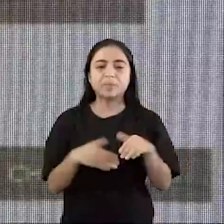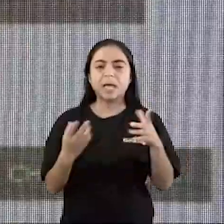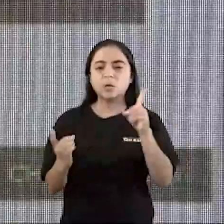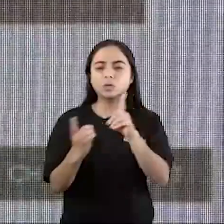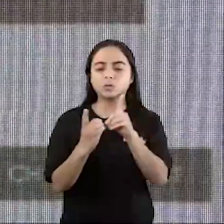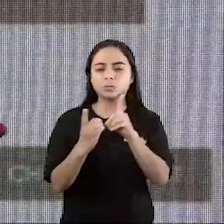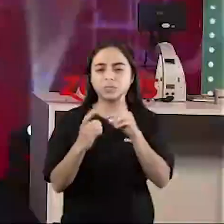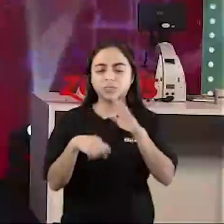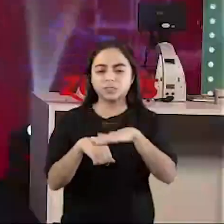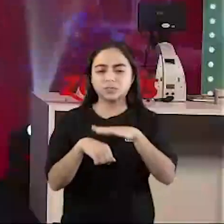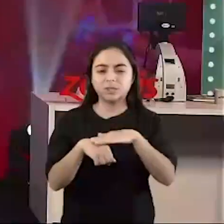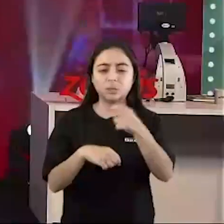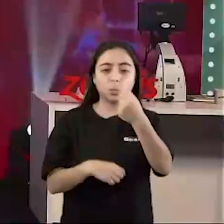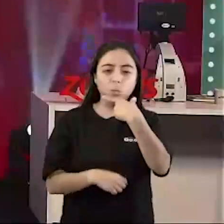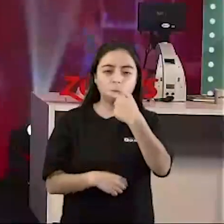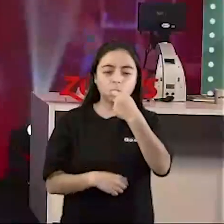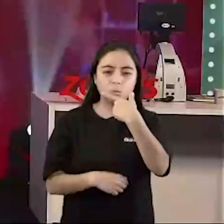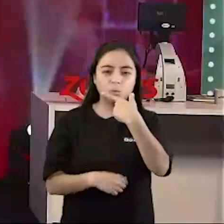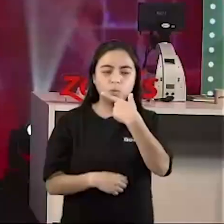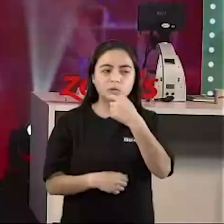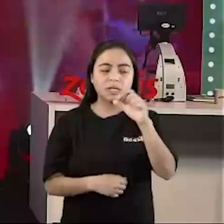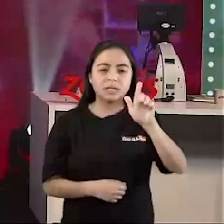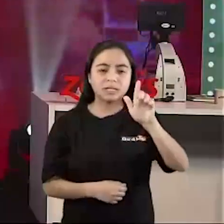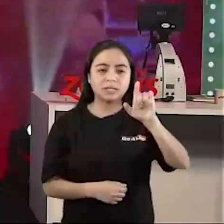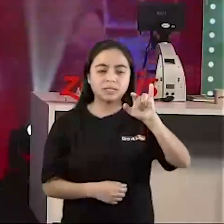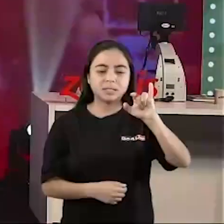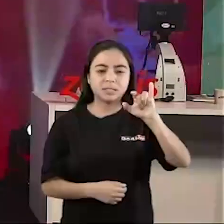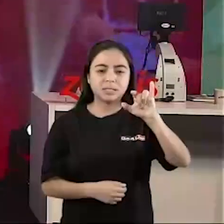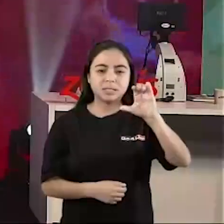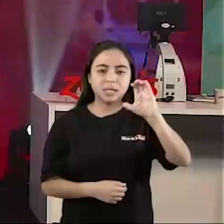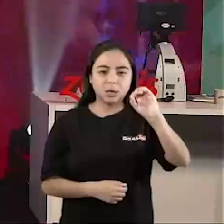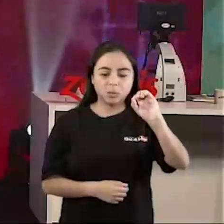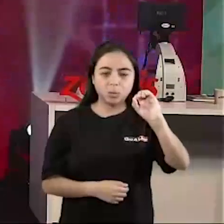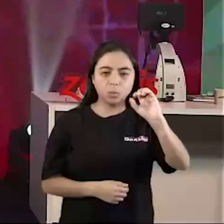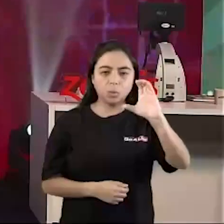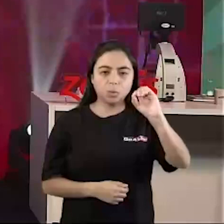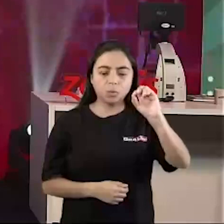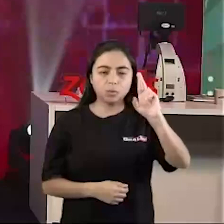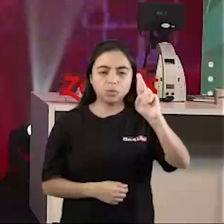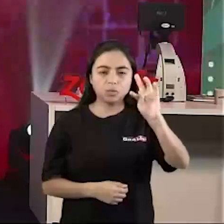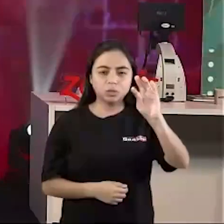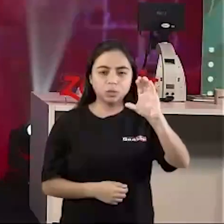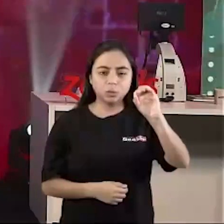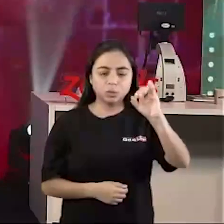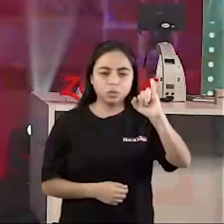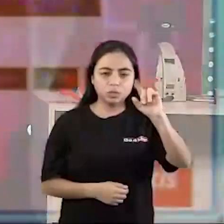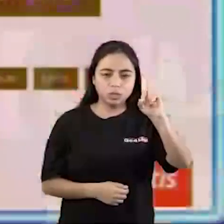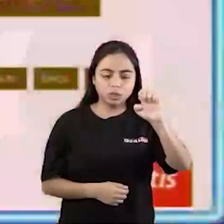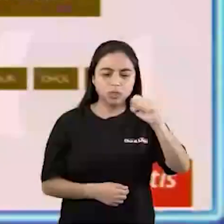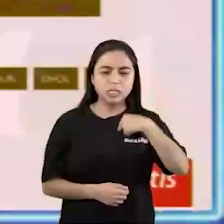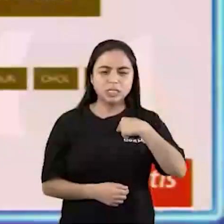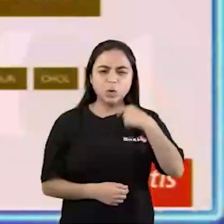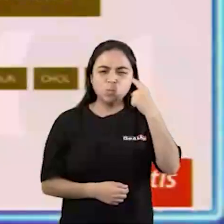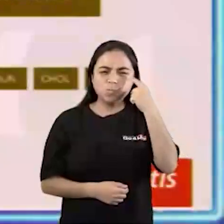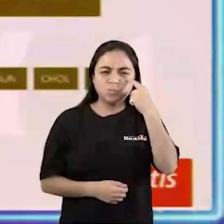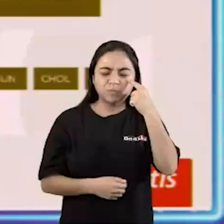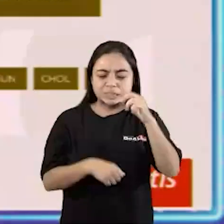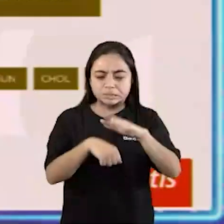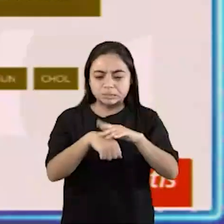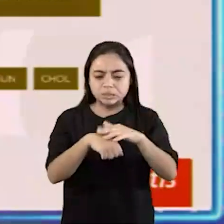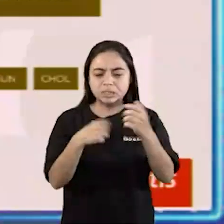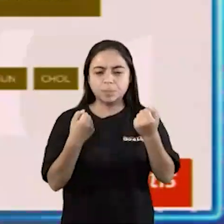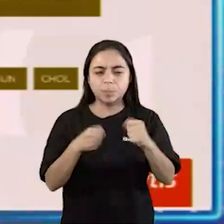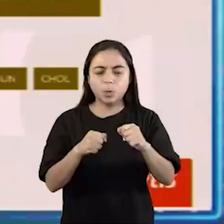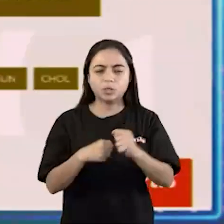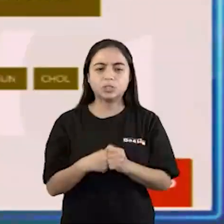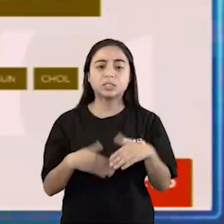que fazem uso continuado, em especial de glicocorticoides, são os mesmos que eu suspeito, por exemplo, de hiperadrenocorticismo. Eu